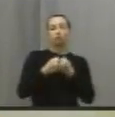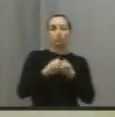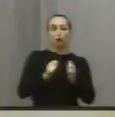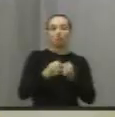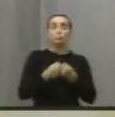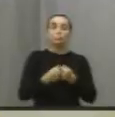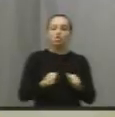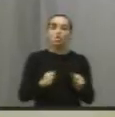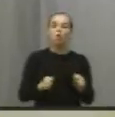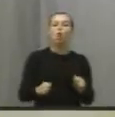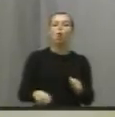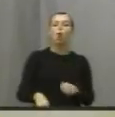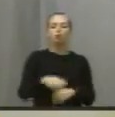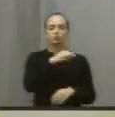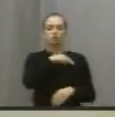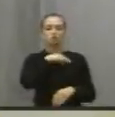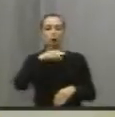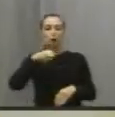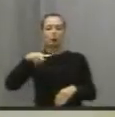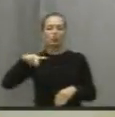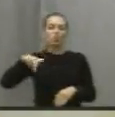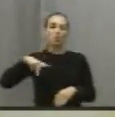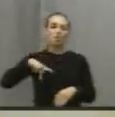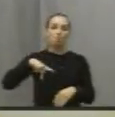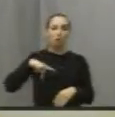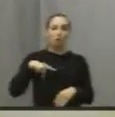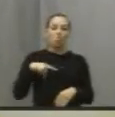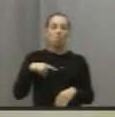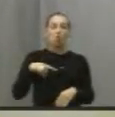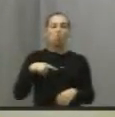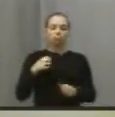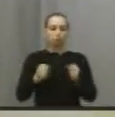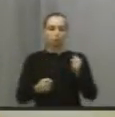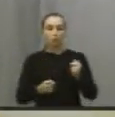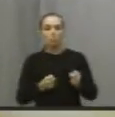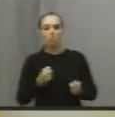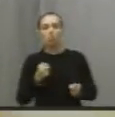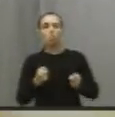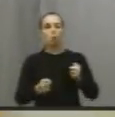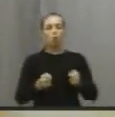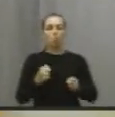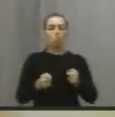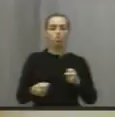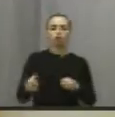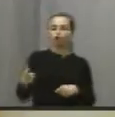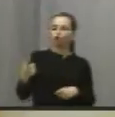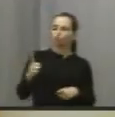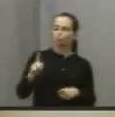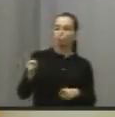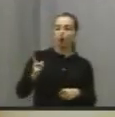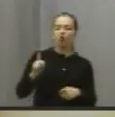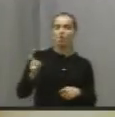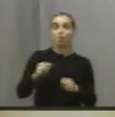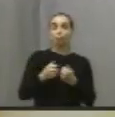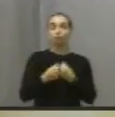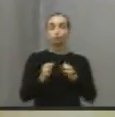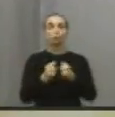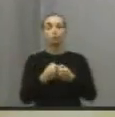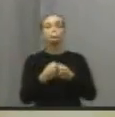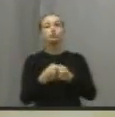determinação do Ministério Público do Trabalho, que diz respeito ao motorista e não diz respeito aos ônibus, não pode continuar como está.